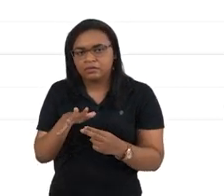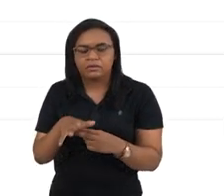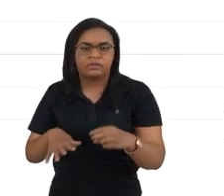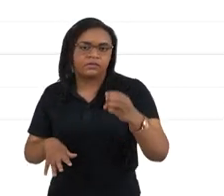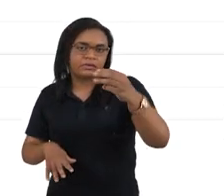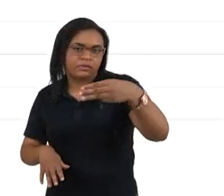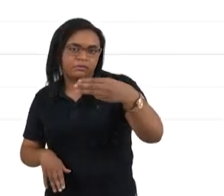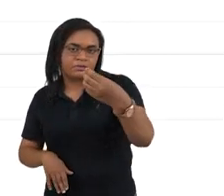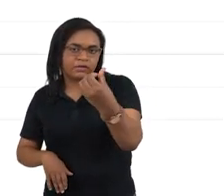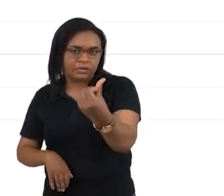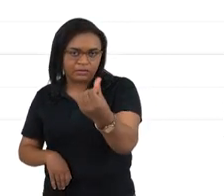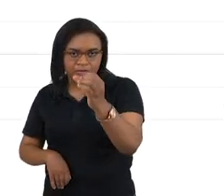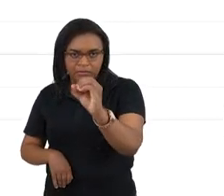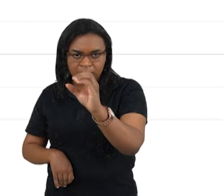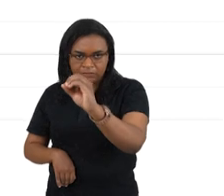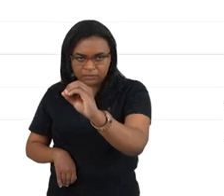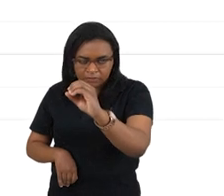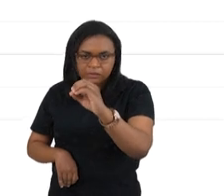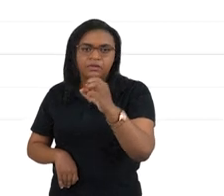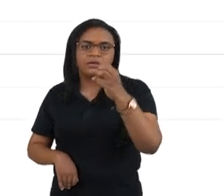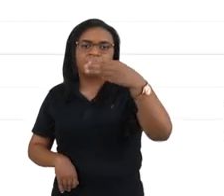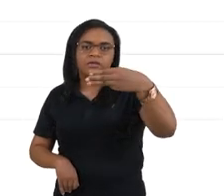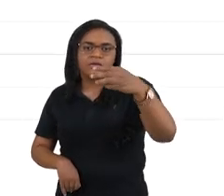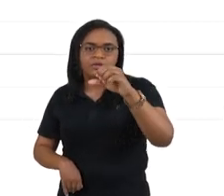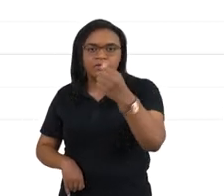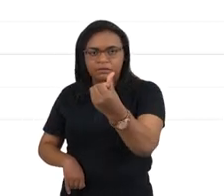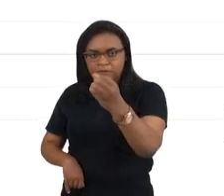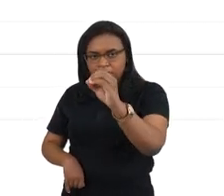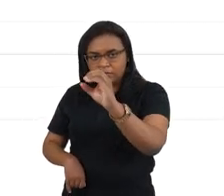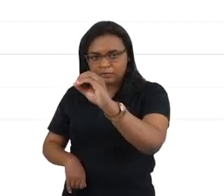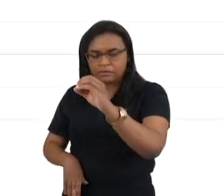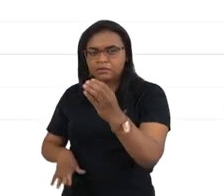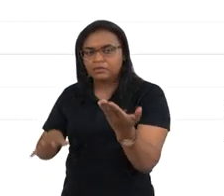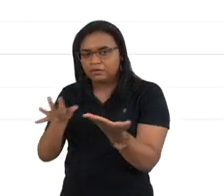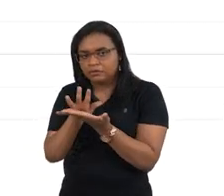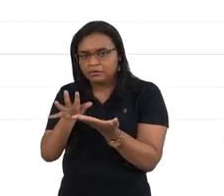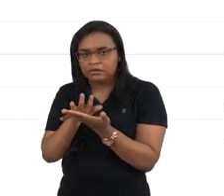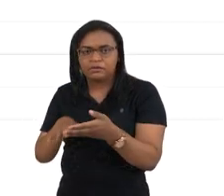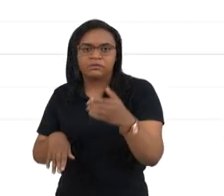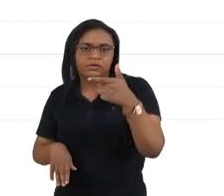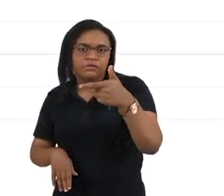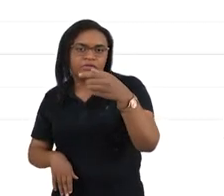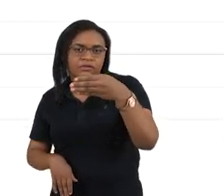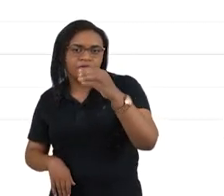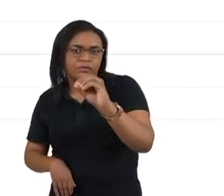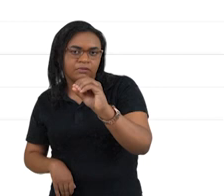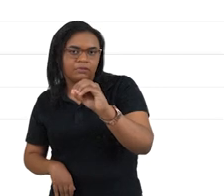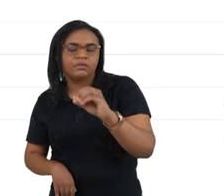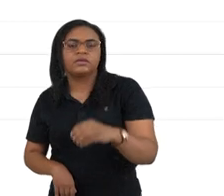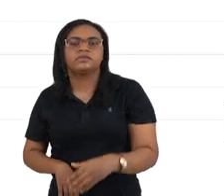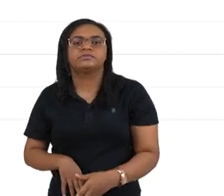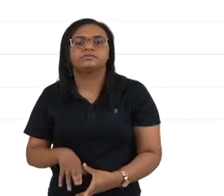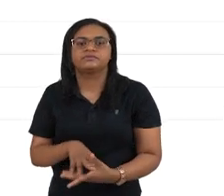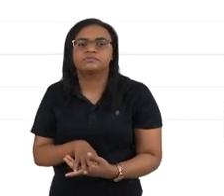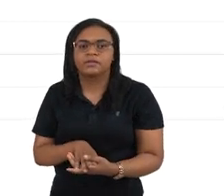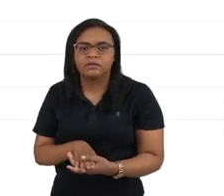3.600. Portanto, x vai ser igual a 3.600 dividido por 240. Tira um zero daqui, tira um daqui.